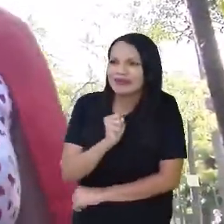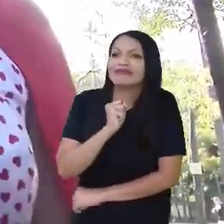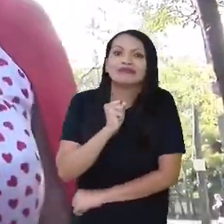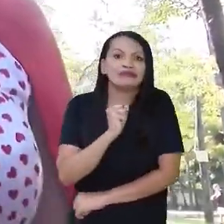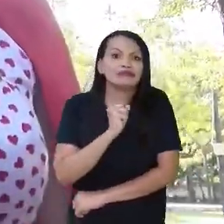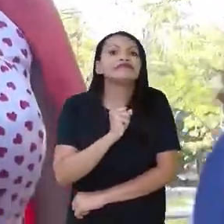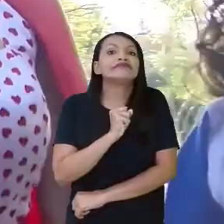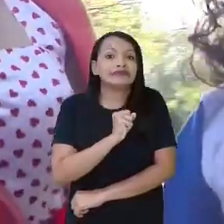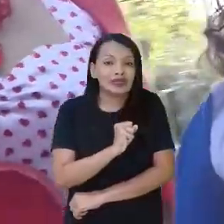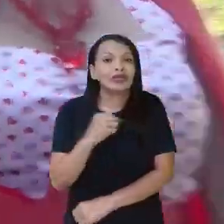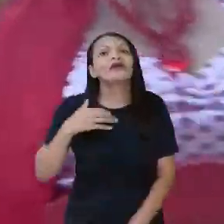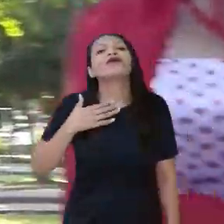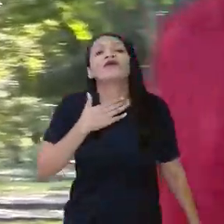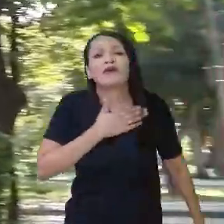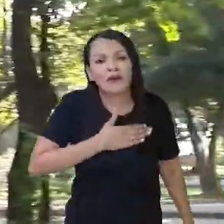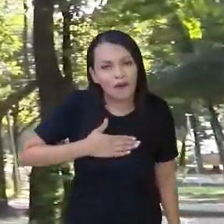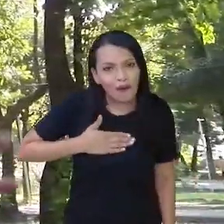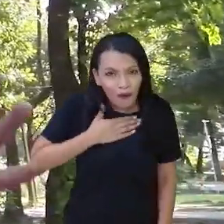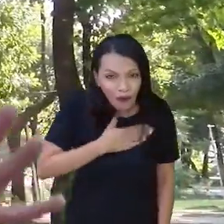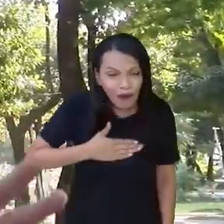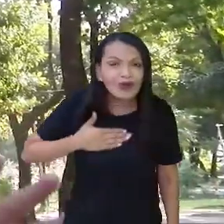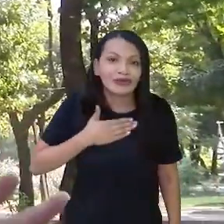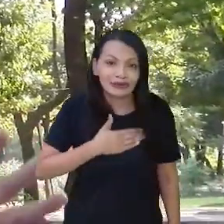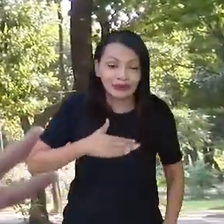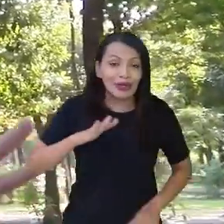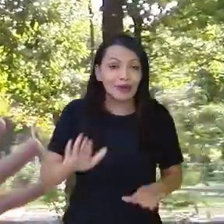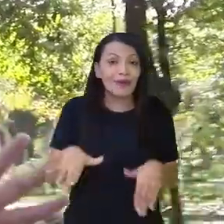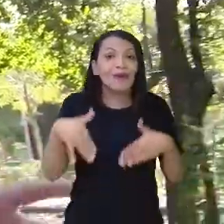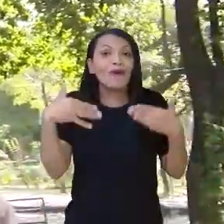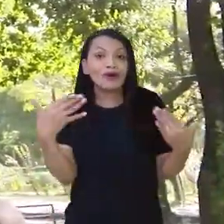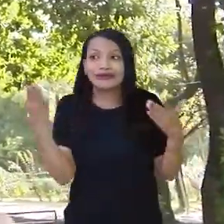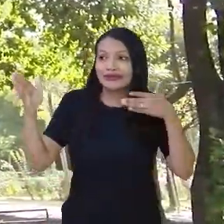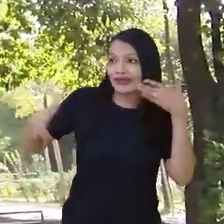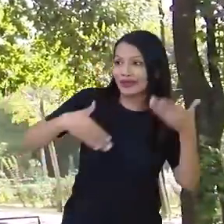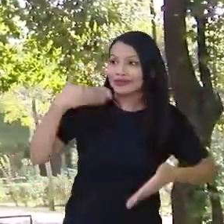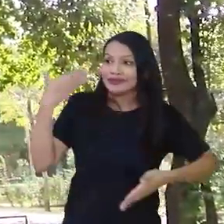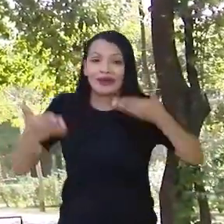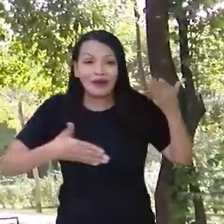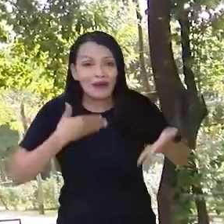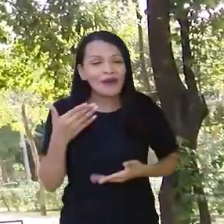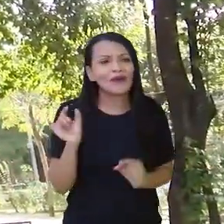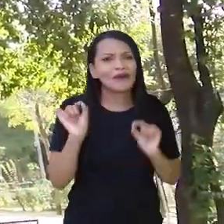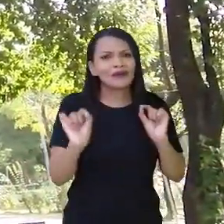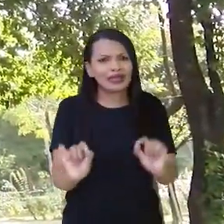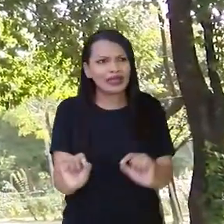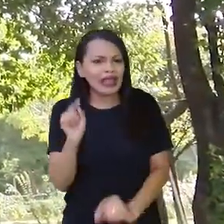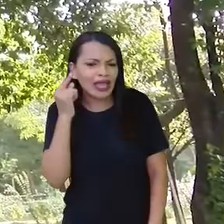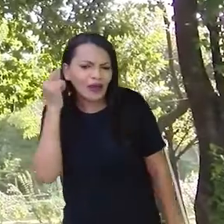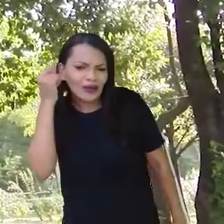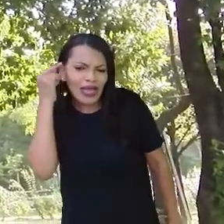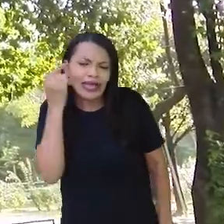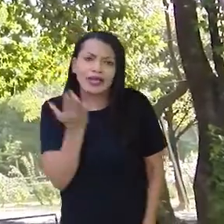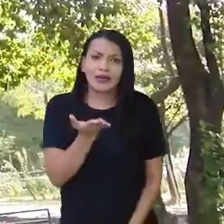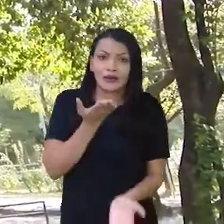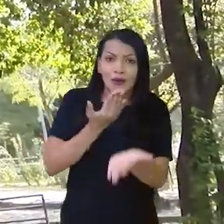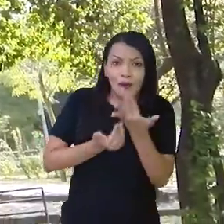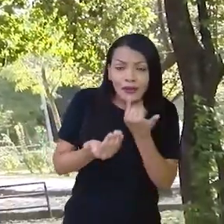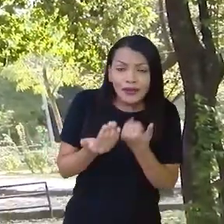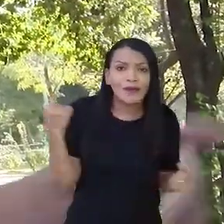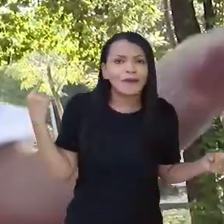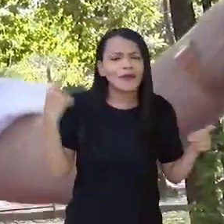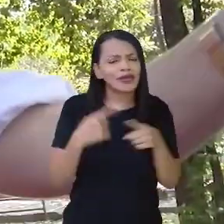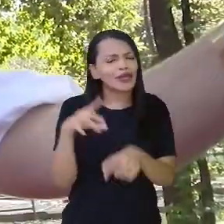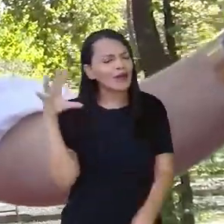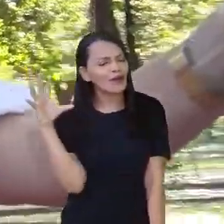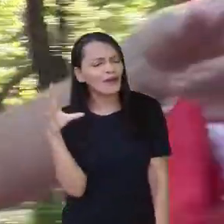muito gostoso né mini tule quando fala em alegria me vem logo comida porque eu amo